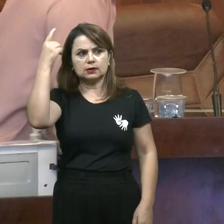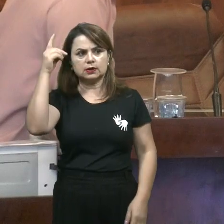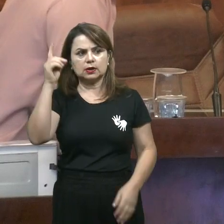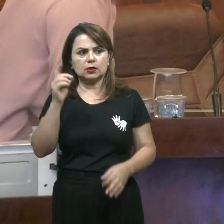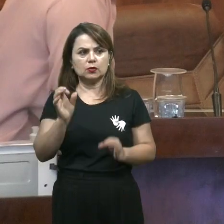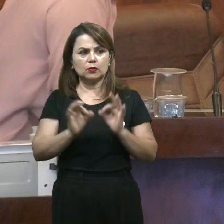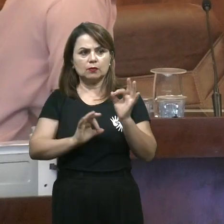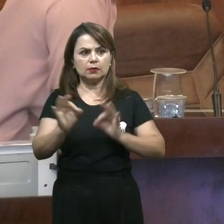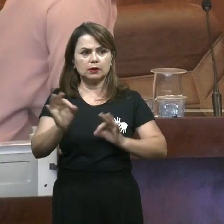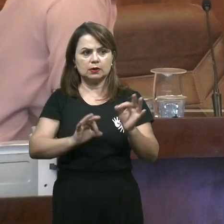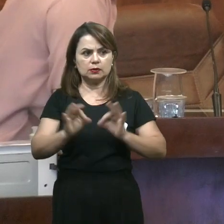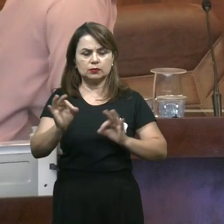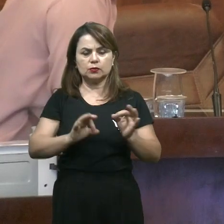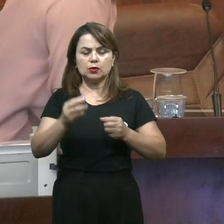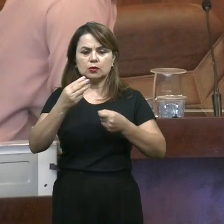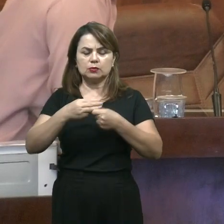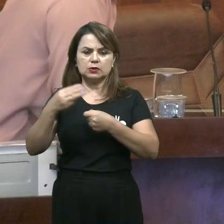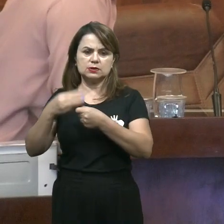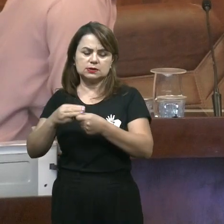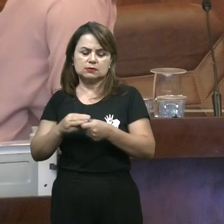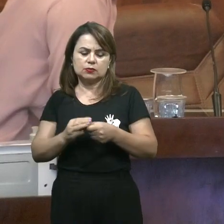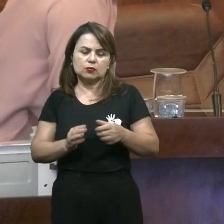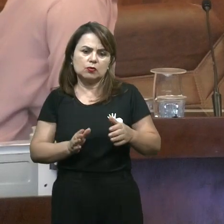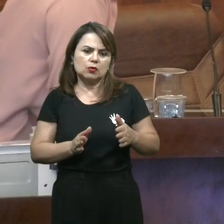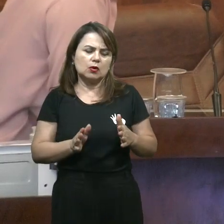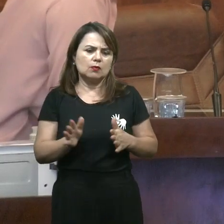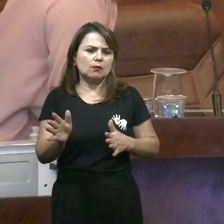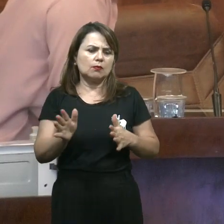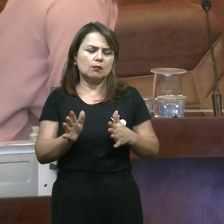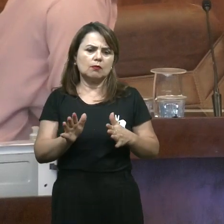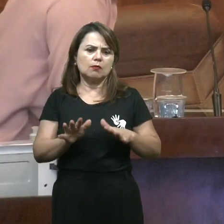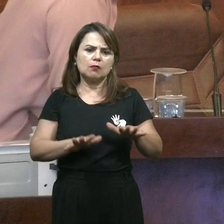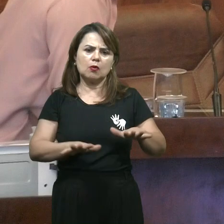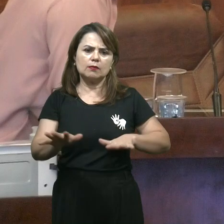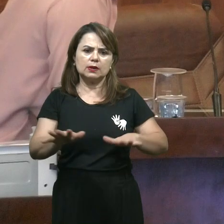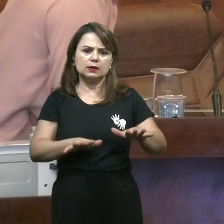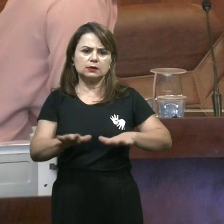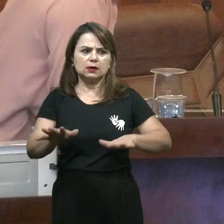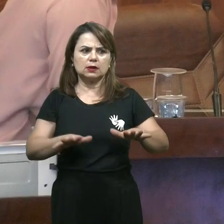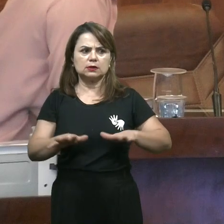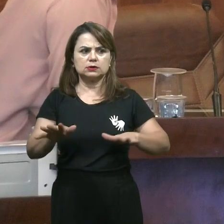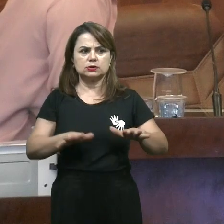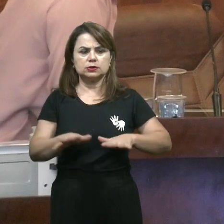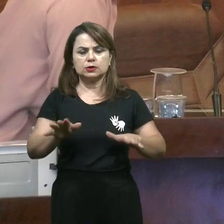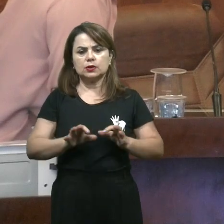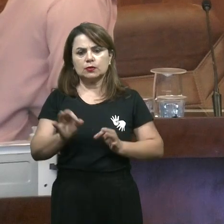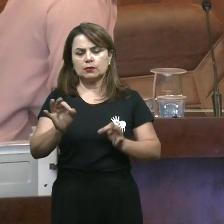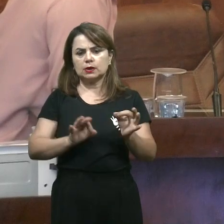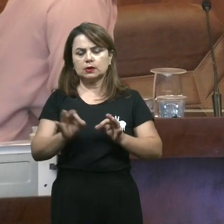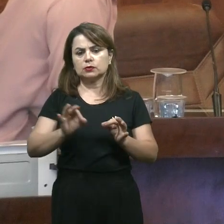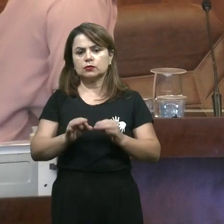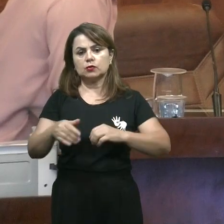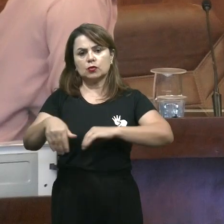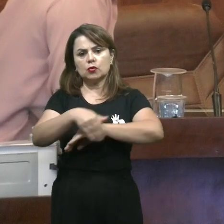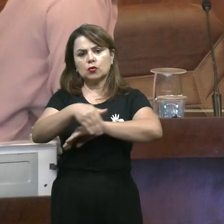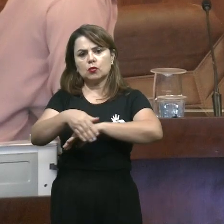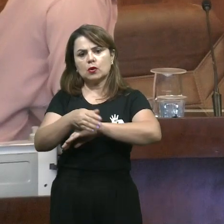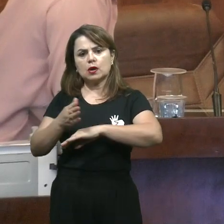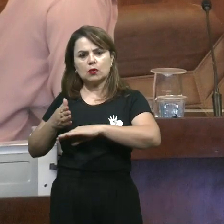empresa municipal de mobilidade urbana de Marília, informar a possibilidade de estar em plantar em sentido único a direção.